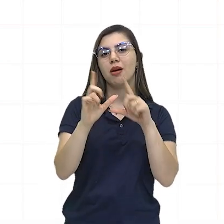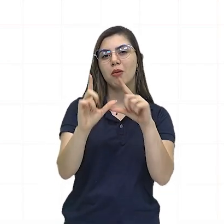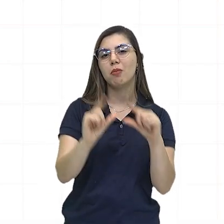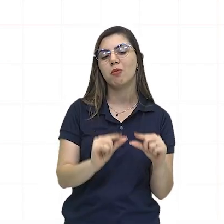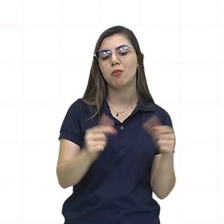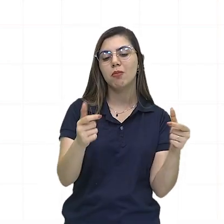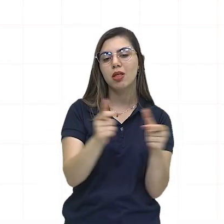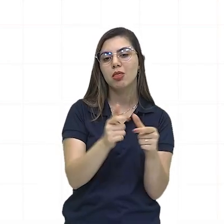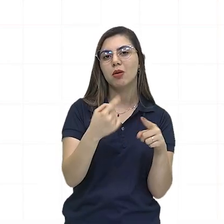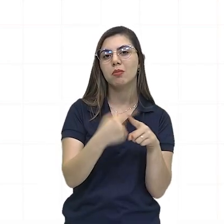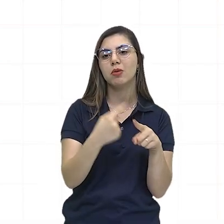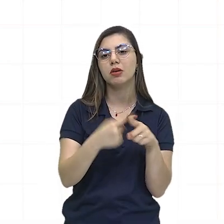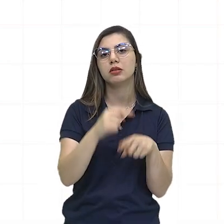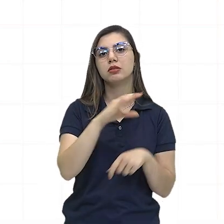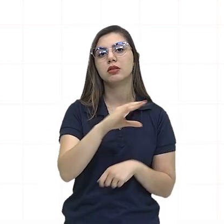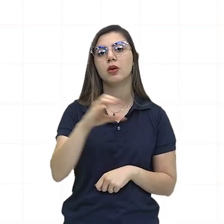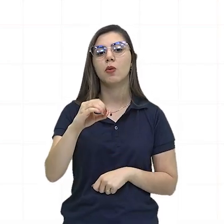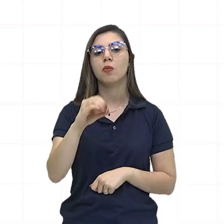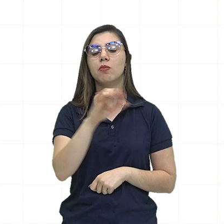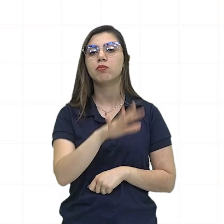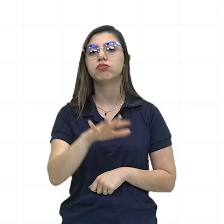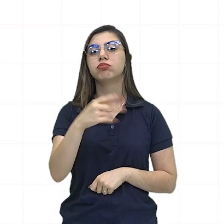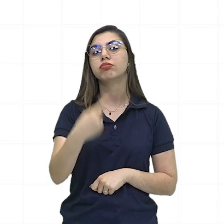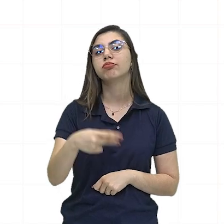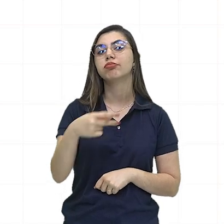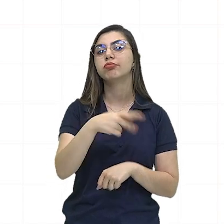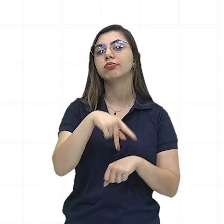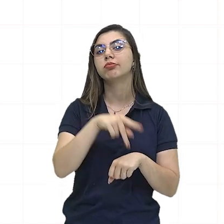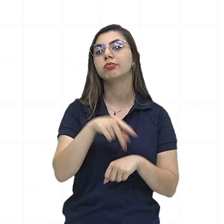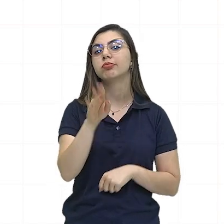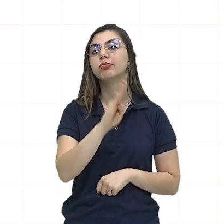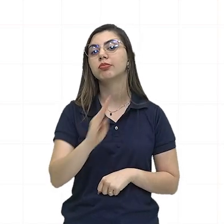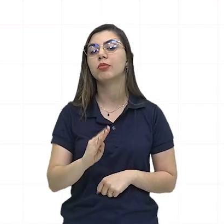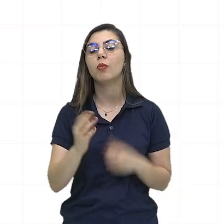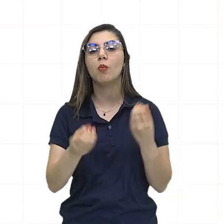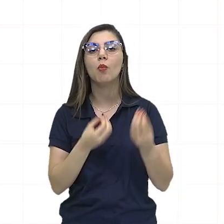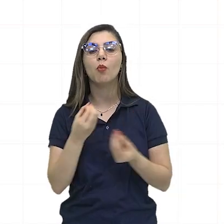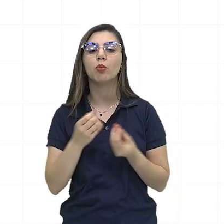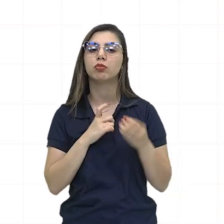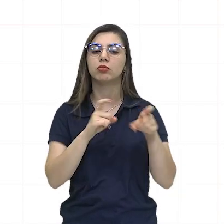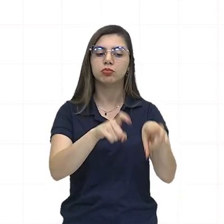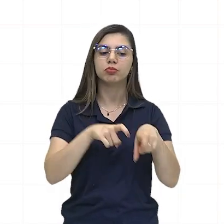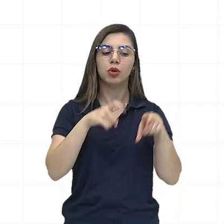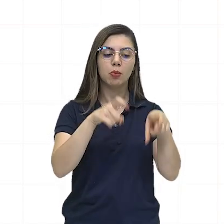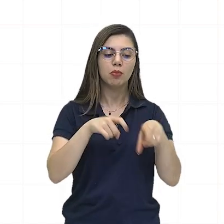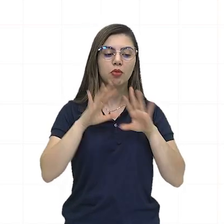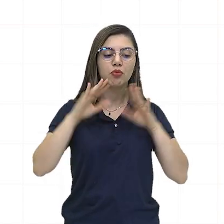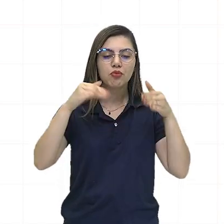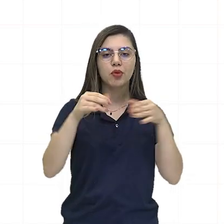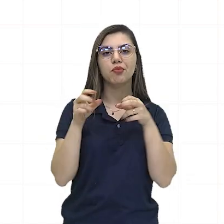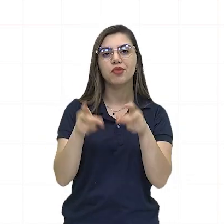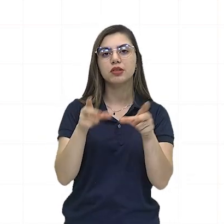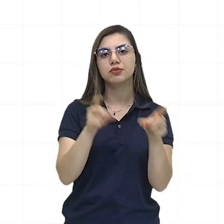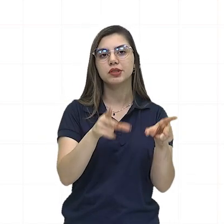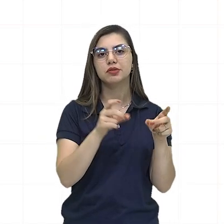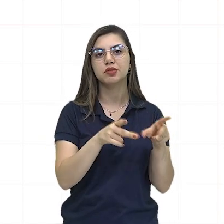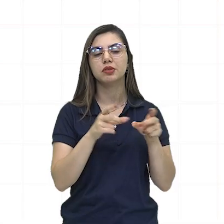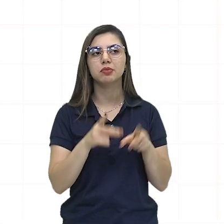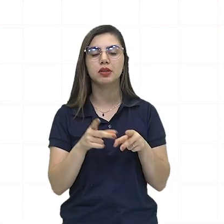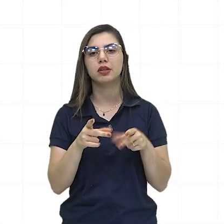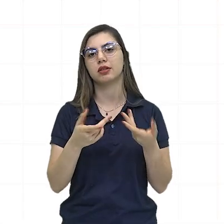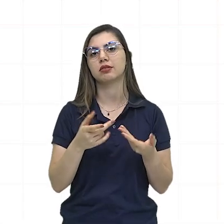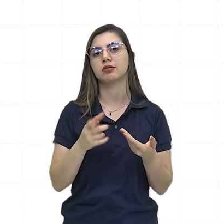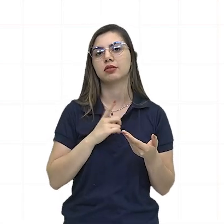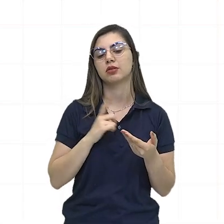porque na região Centro-Oeste do Brasil nós vamos ter ali uma agricultura comercial mais intensa, né, com o emprego